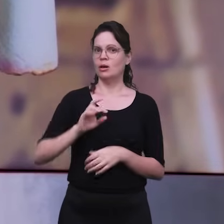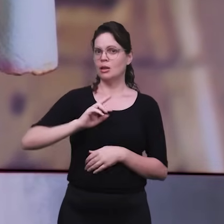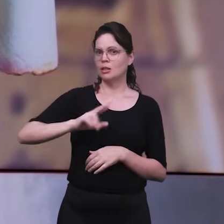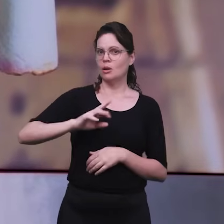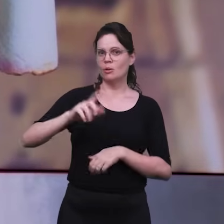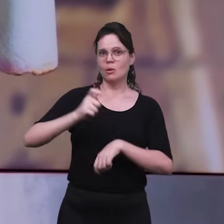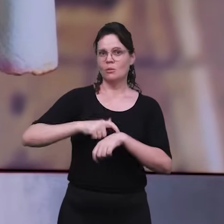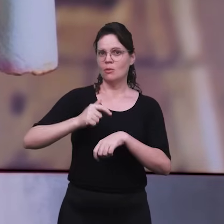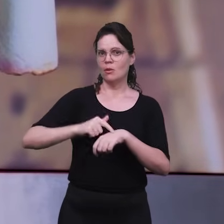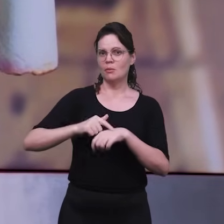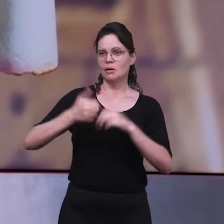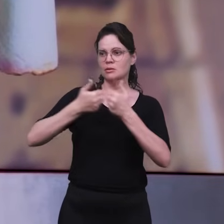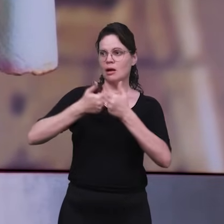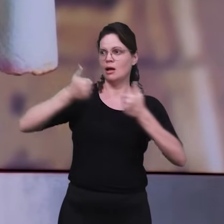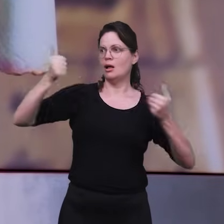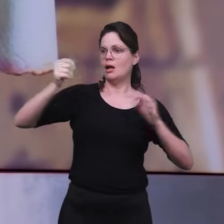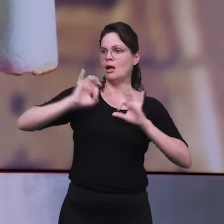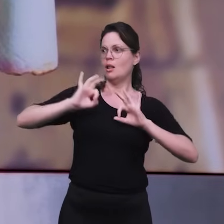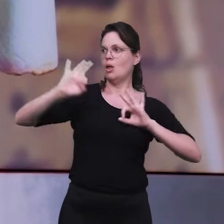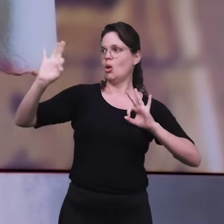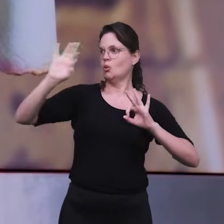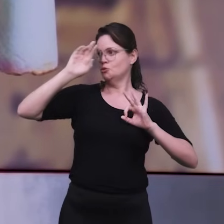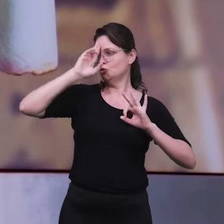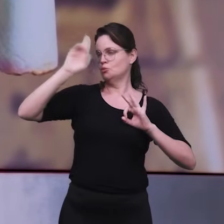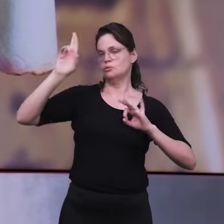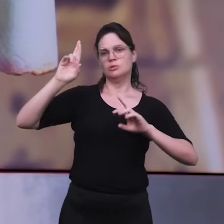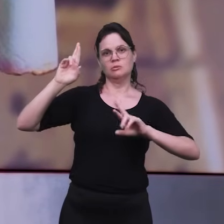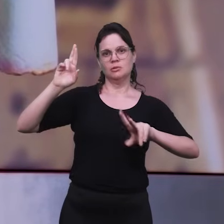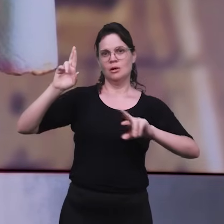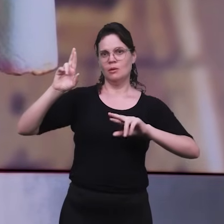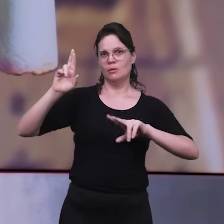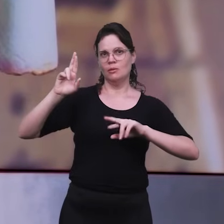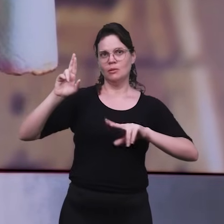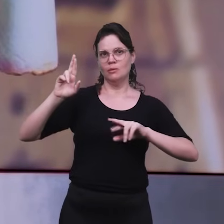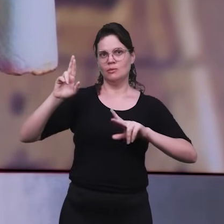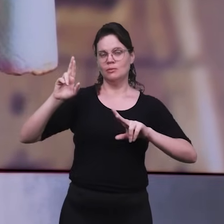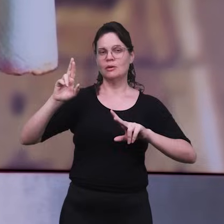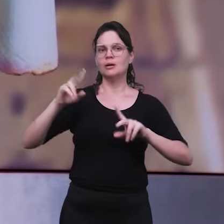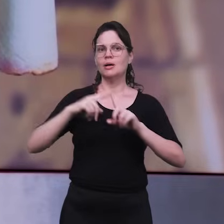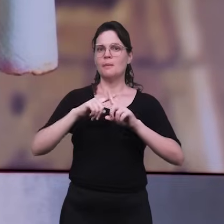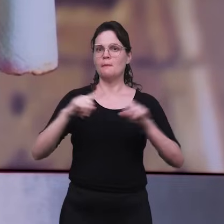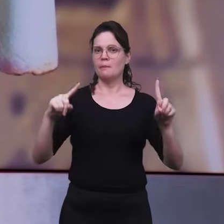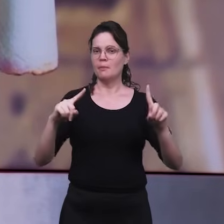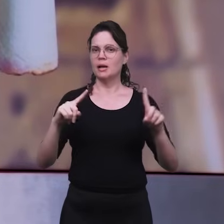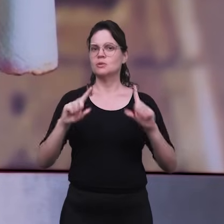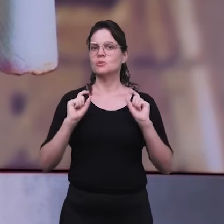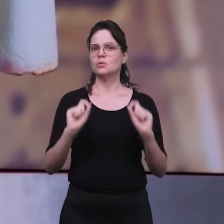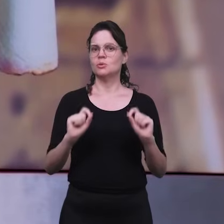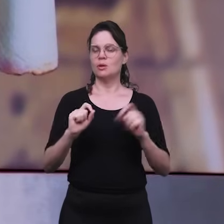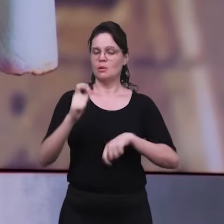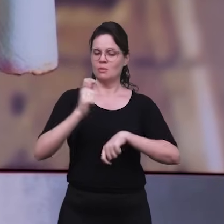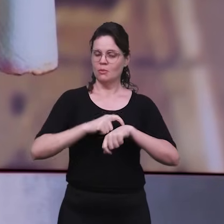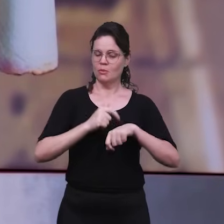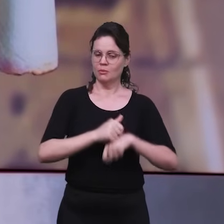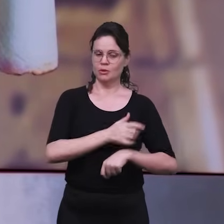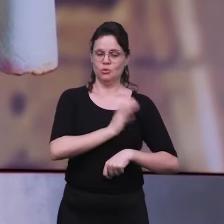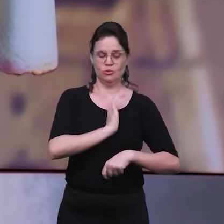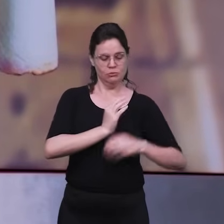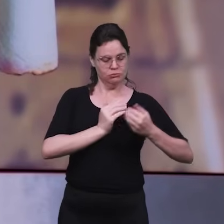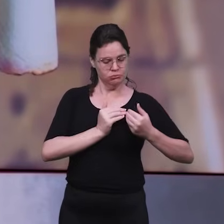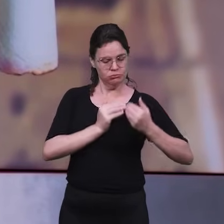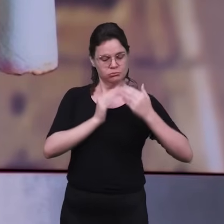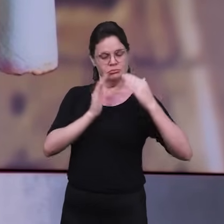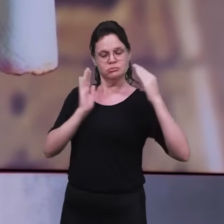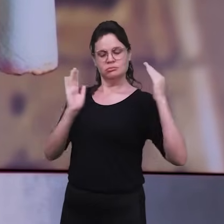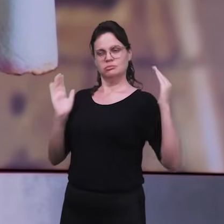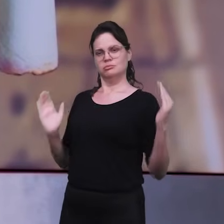Senhor fora da porta da nossa vida, mas sim é hora de abrir o coração